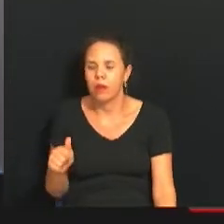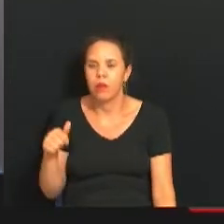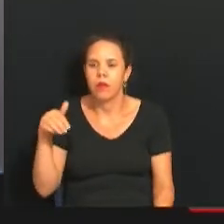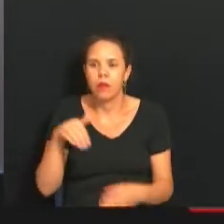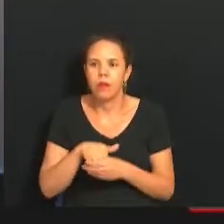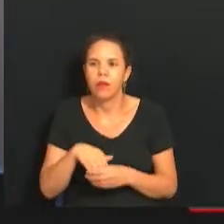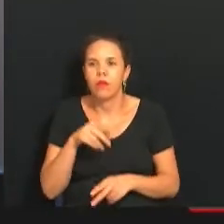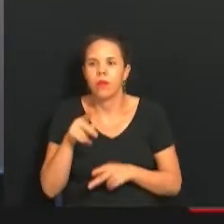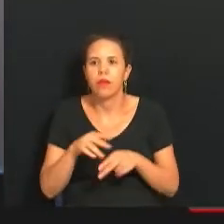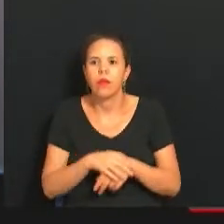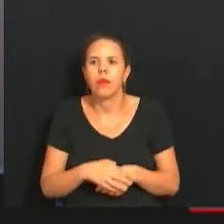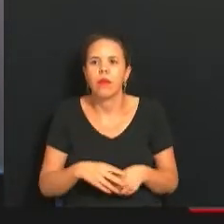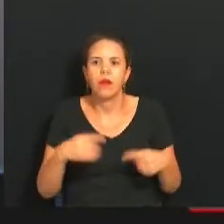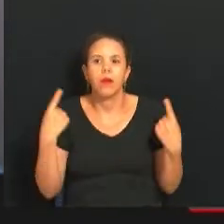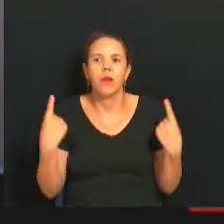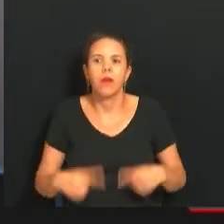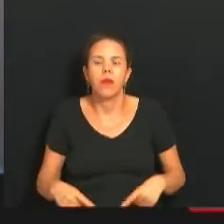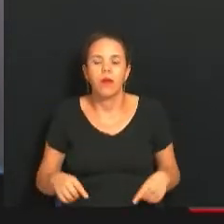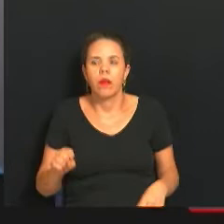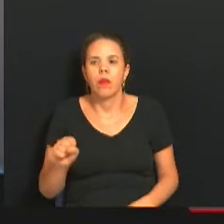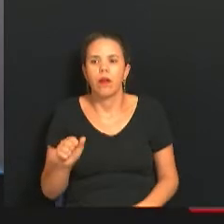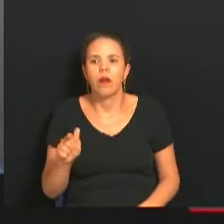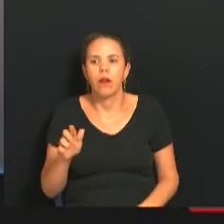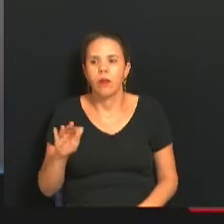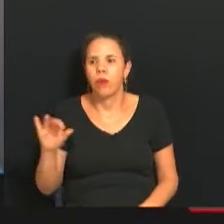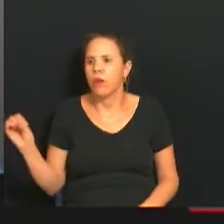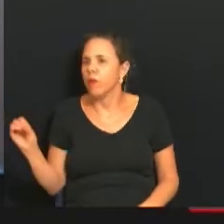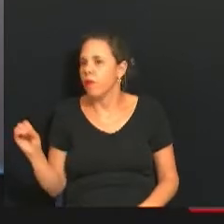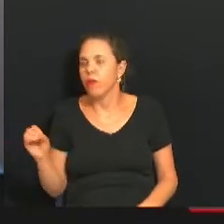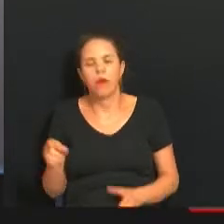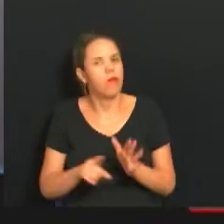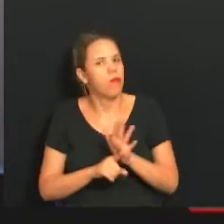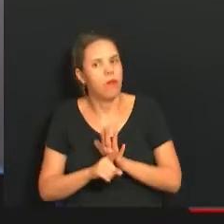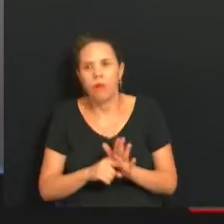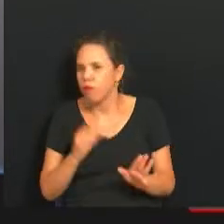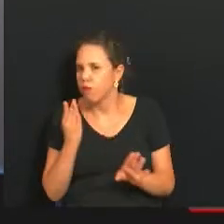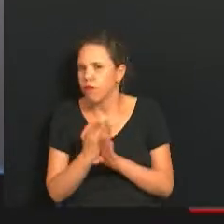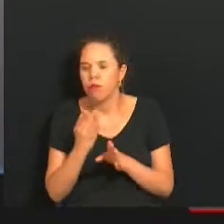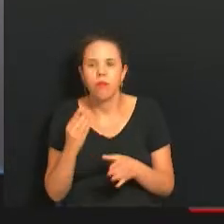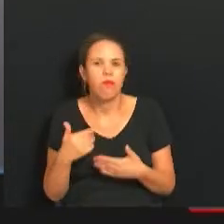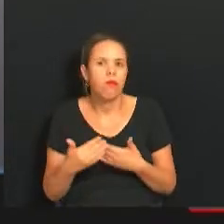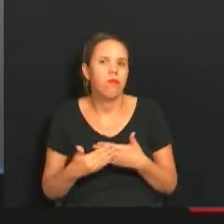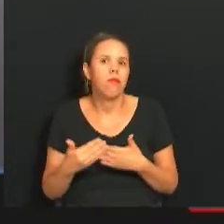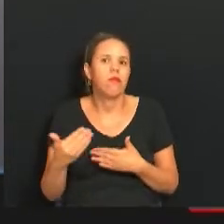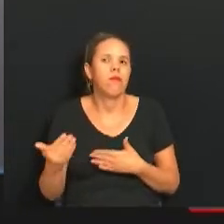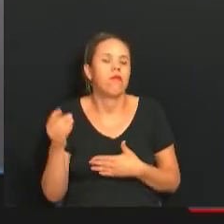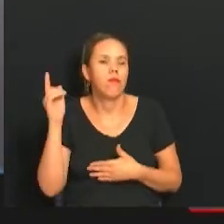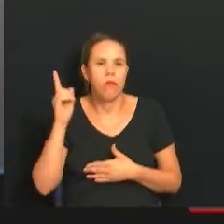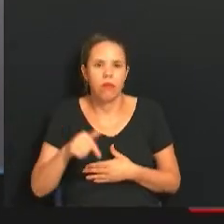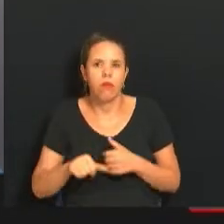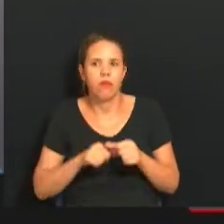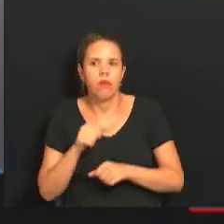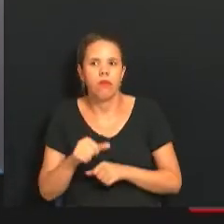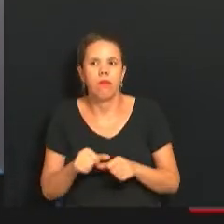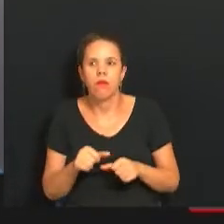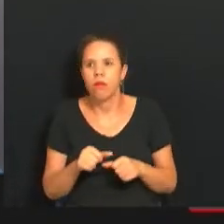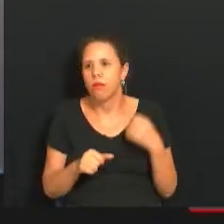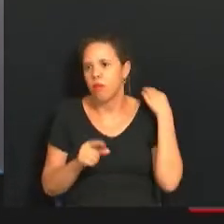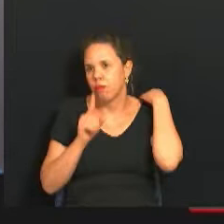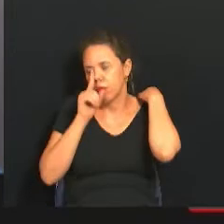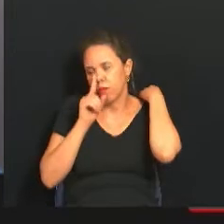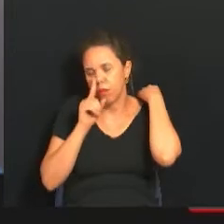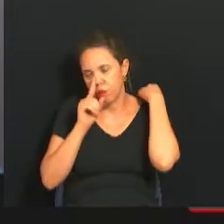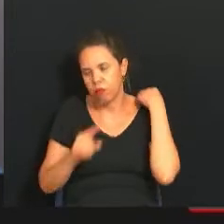Kosovo contra os sérvios, e os sérvios não são consultados. A partir daí, isso vira um precedente muito perigoso,